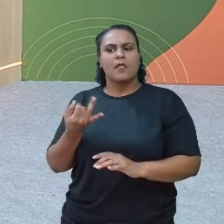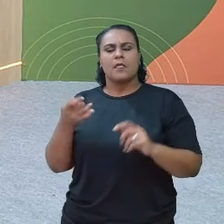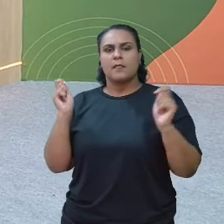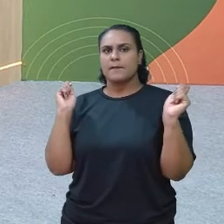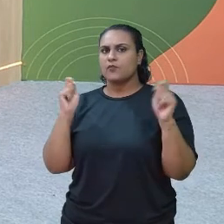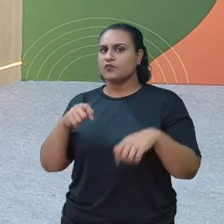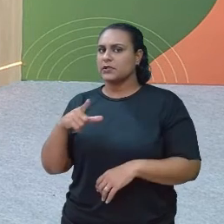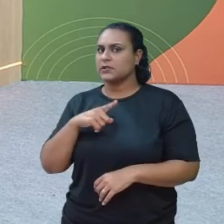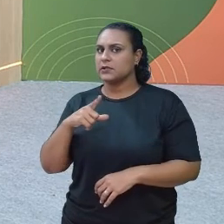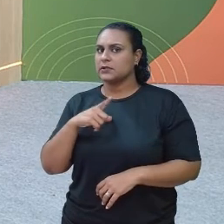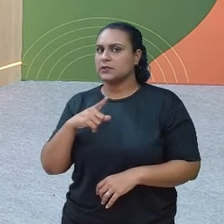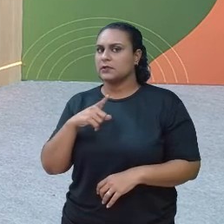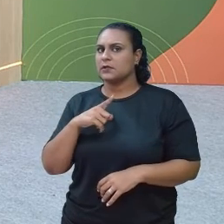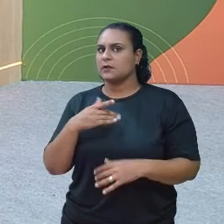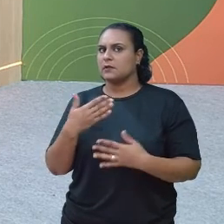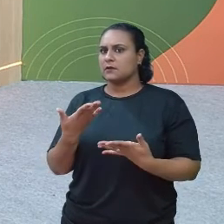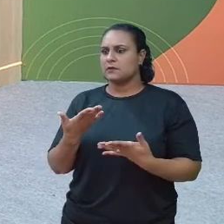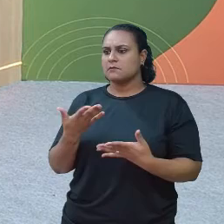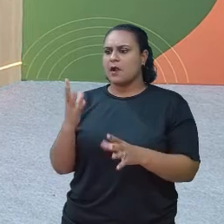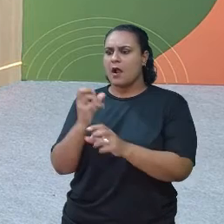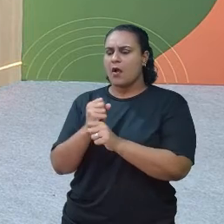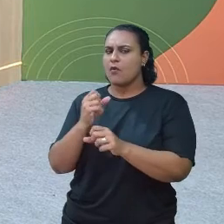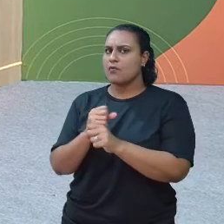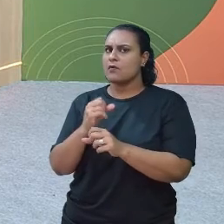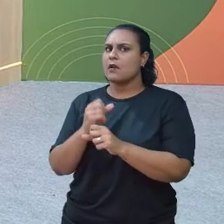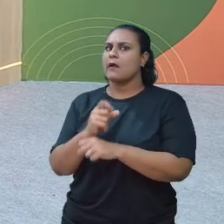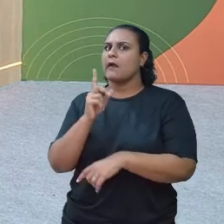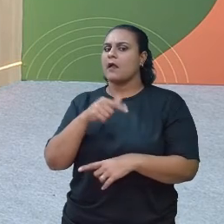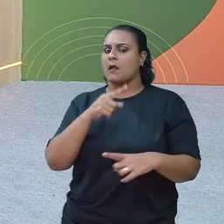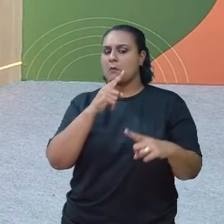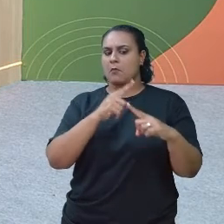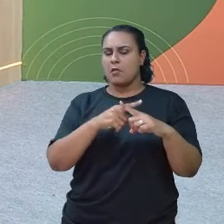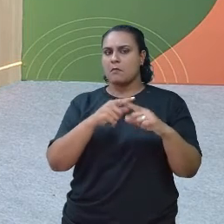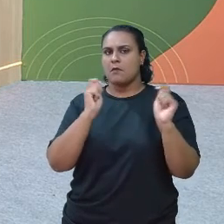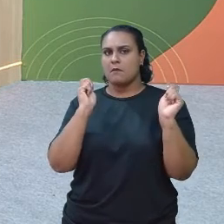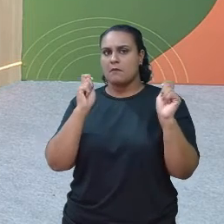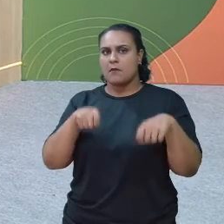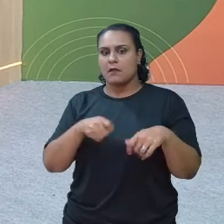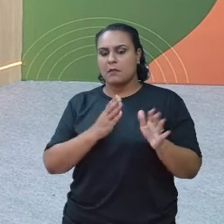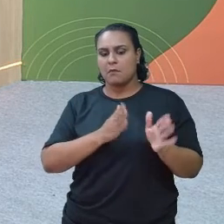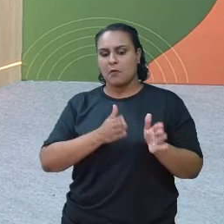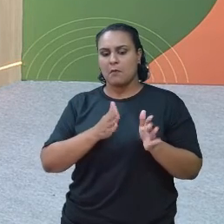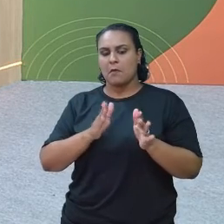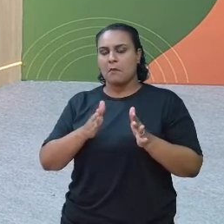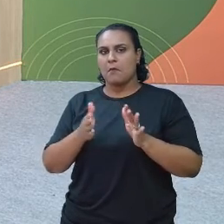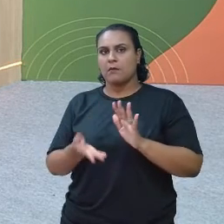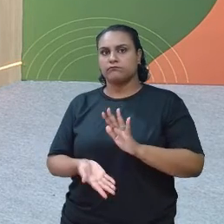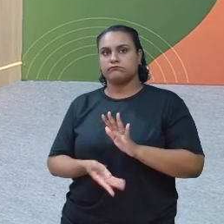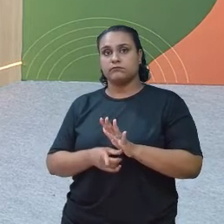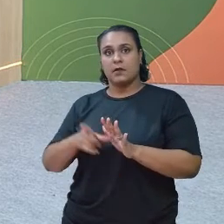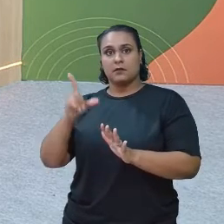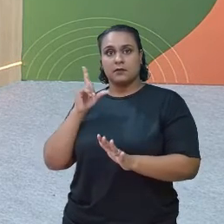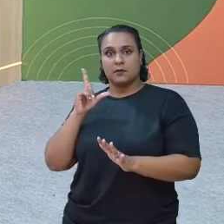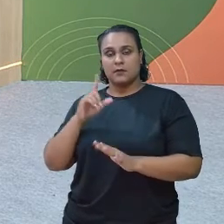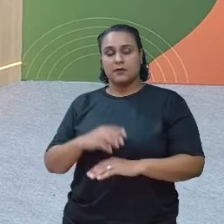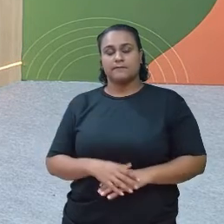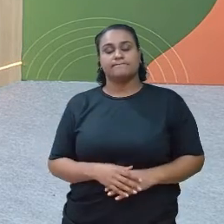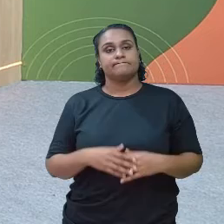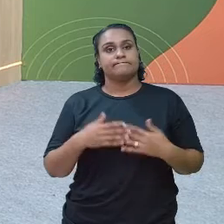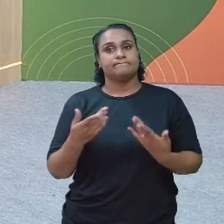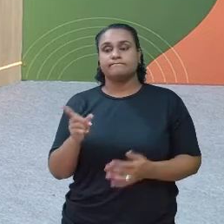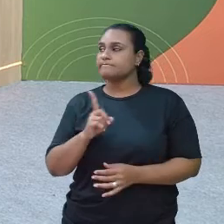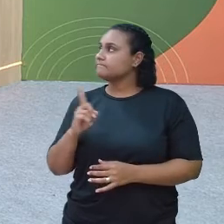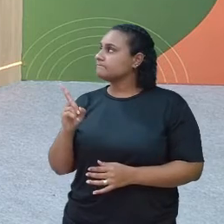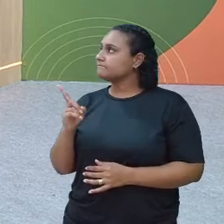que você tem para fazer algo é o produto das possibilidades das etapas anteriores. Nesse caso aqui, de